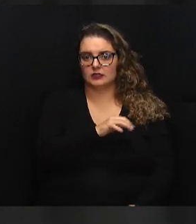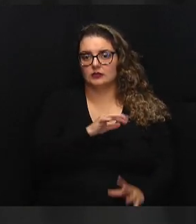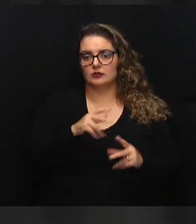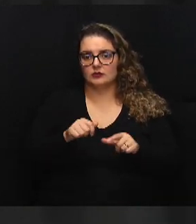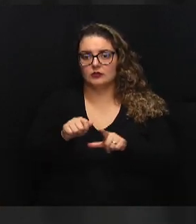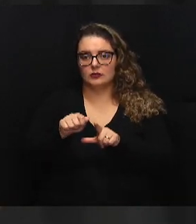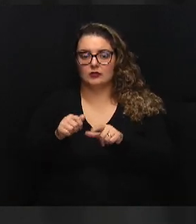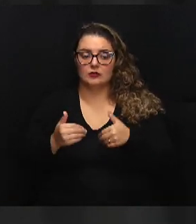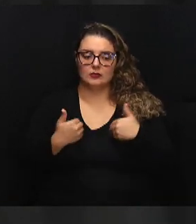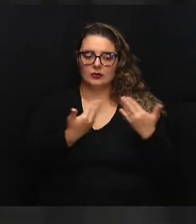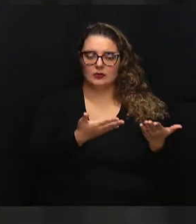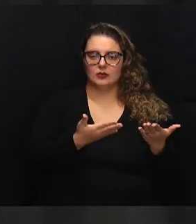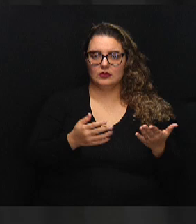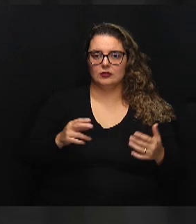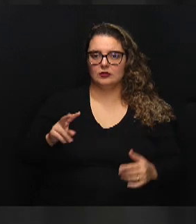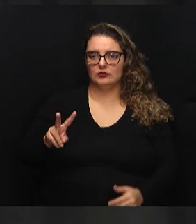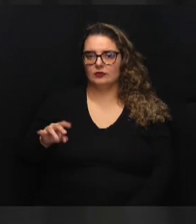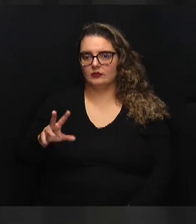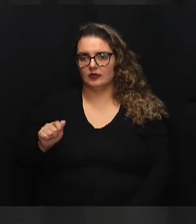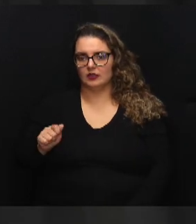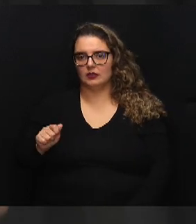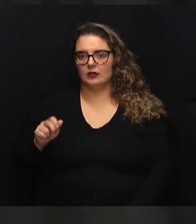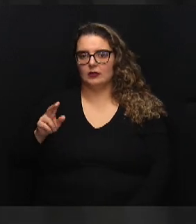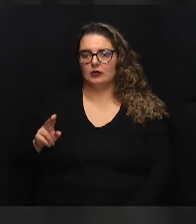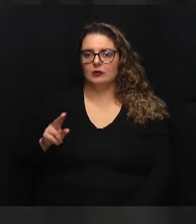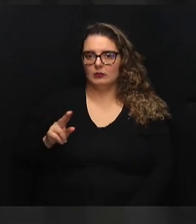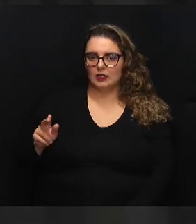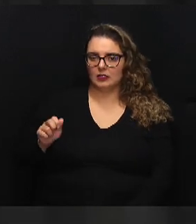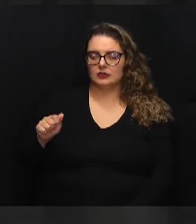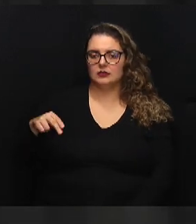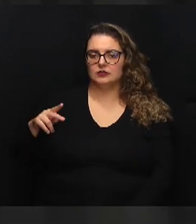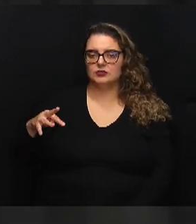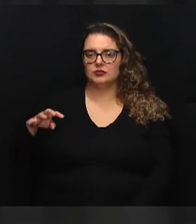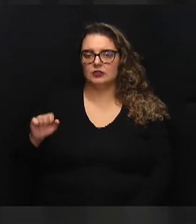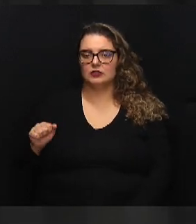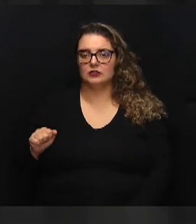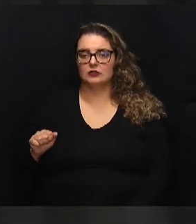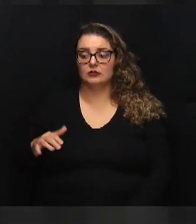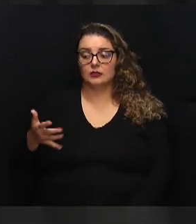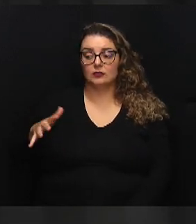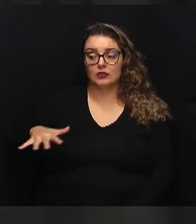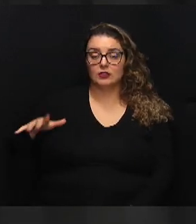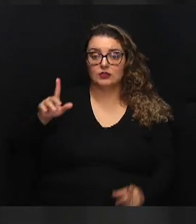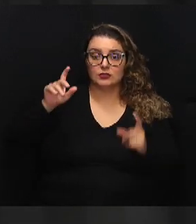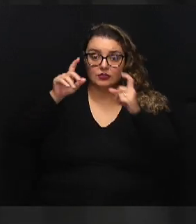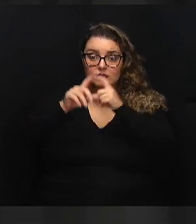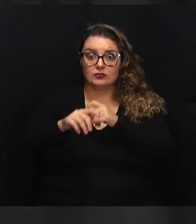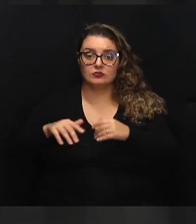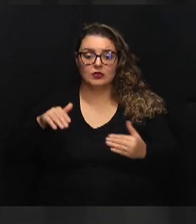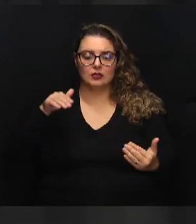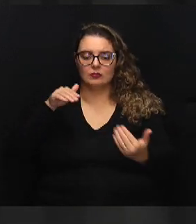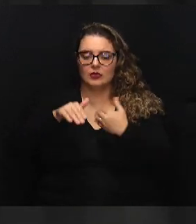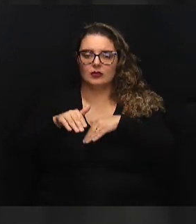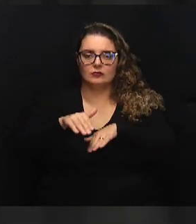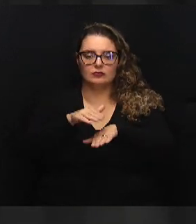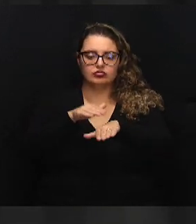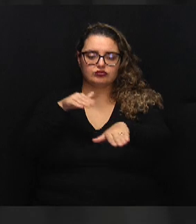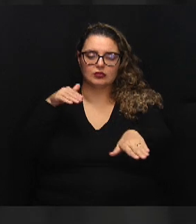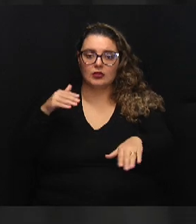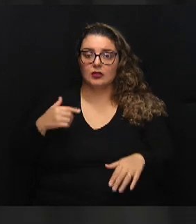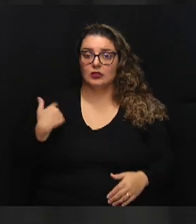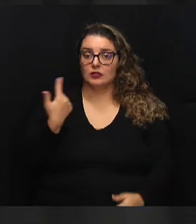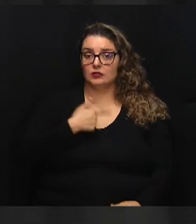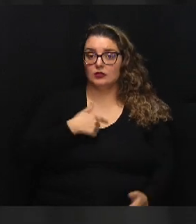Correto. Do lado da Vila Padancheta, ali do Hotel Prêmio, por ali. E aquele lado ficou difícil, porque muito trânsito esse negócio. Então nós